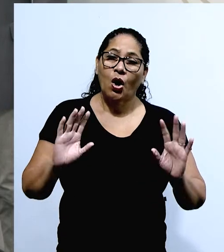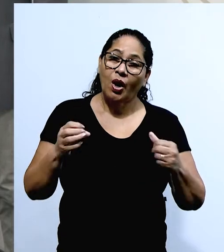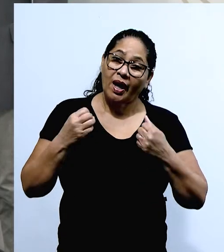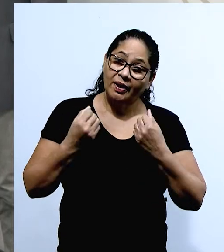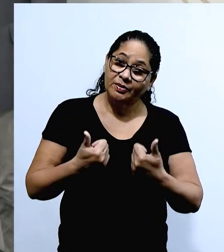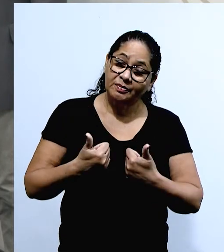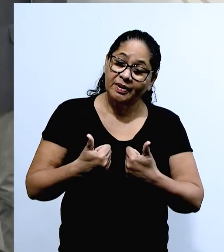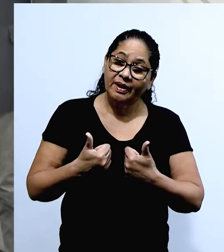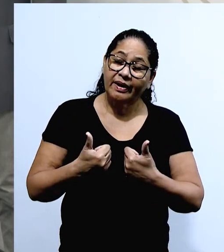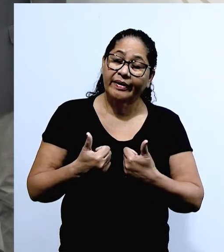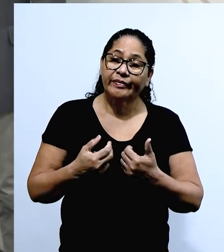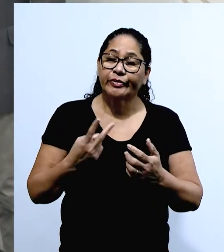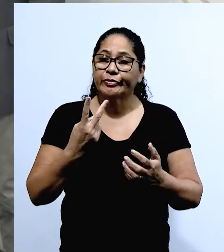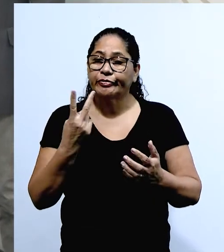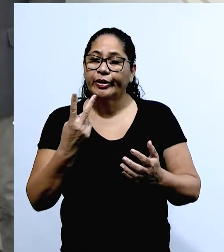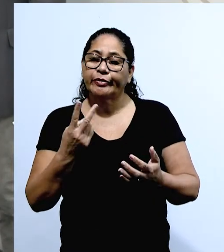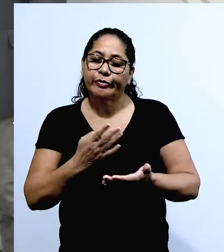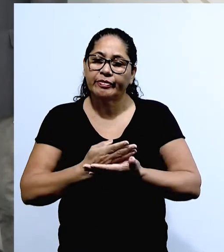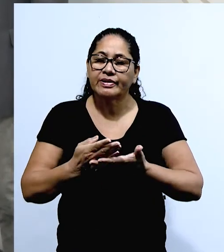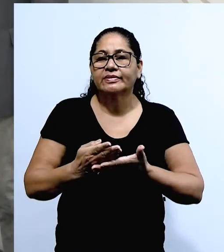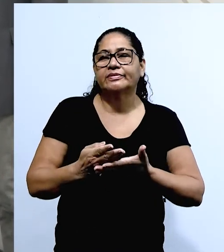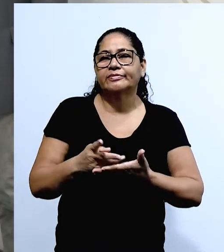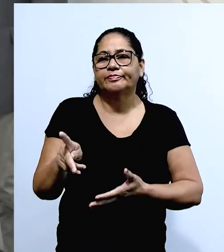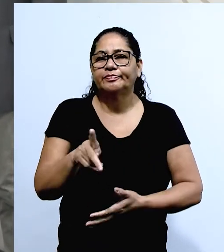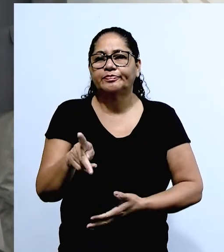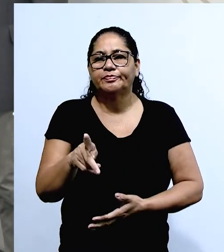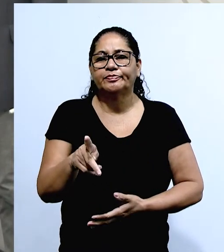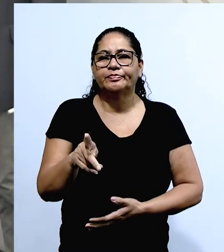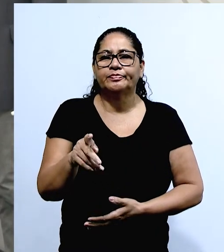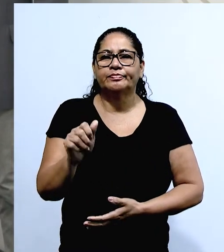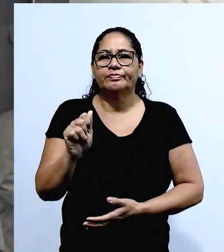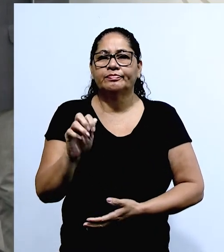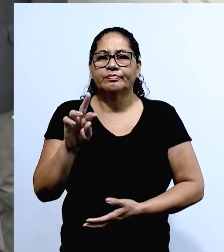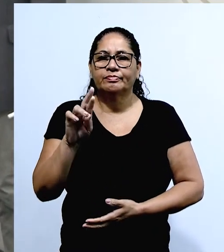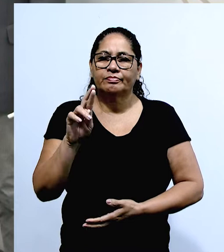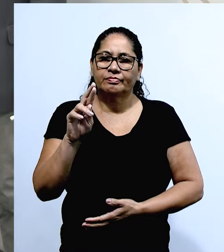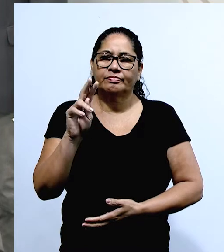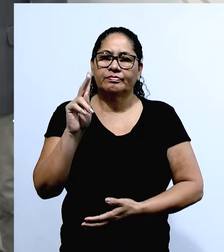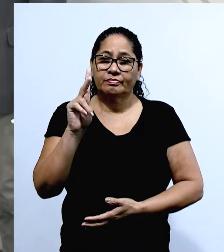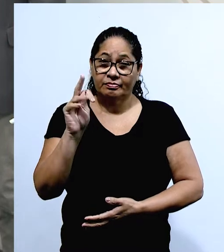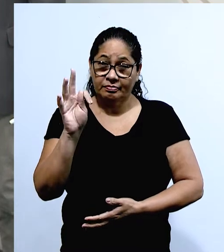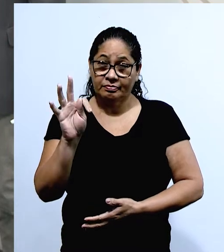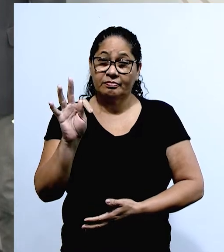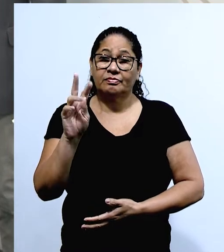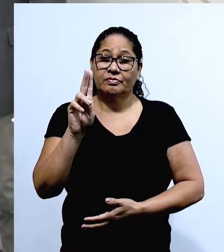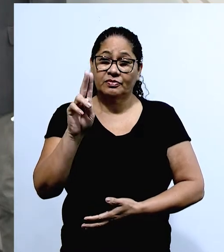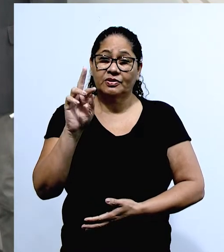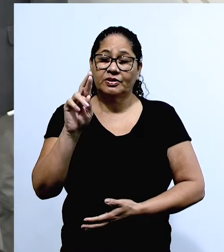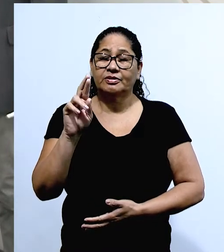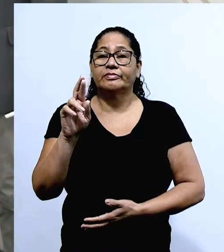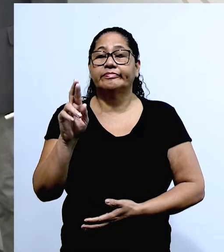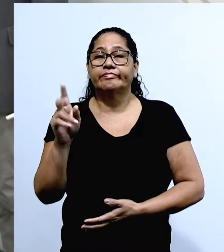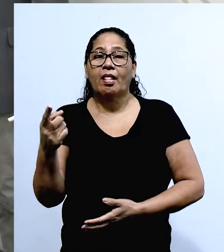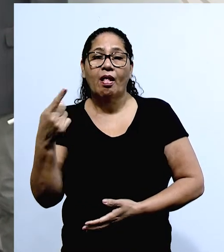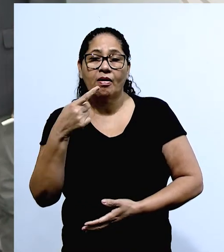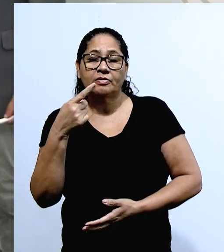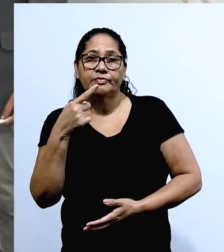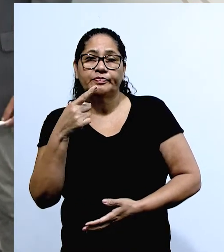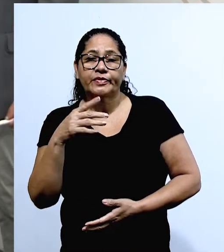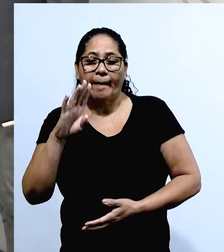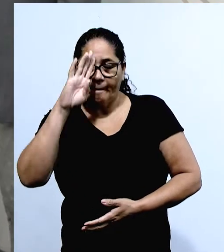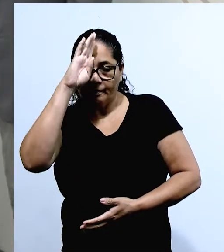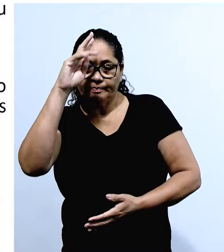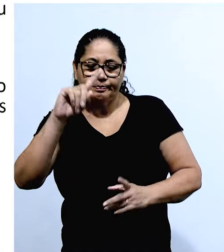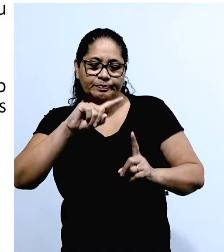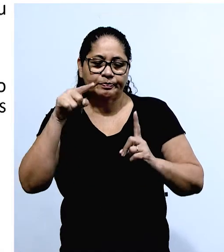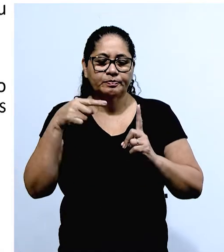Olá, tudo bem? Nossa unidade 2 começando, o professor Arthur Simpson aqui com você. E vamos aqui na tela para a gente conhecer então os principais objetivos da unidade